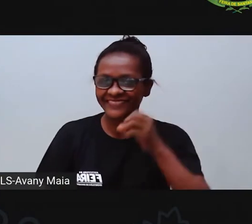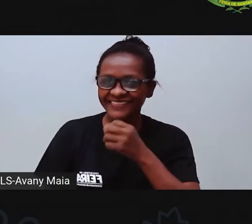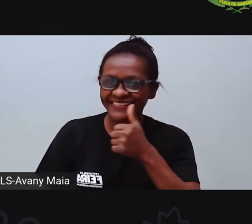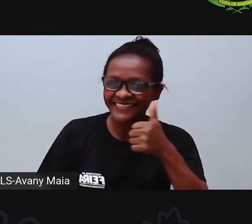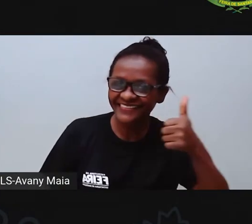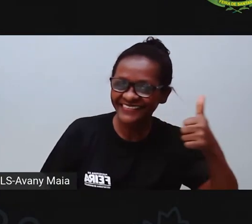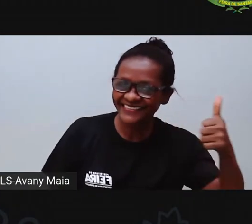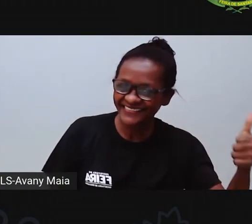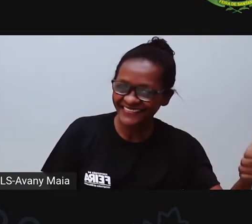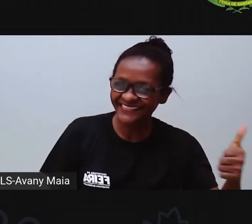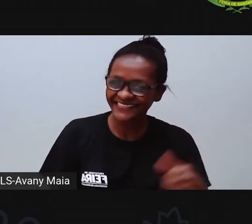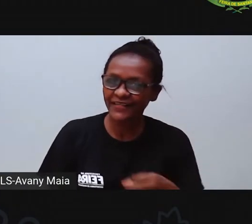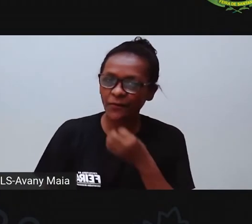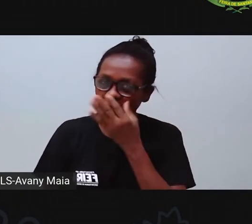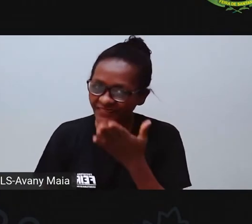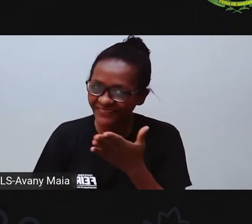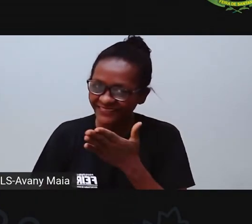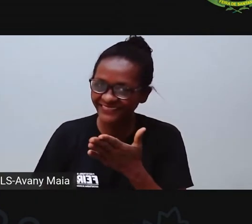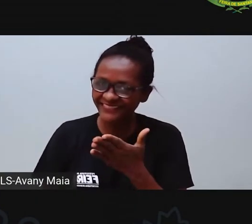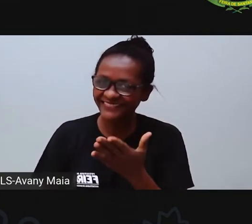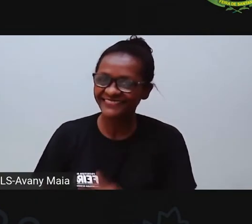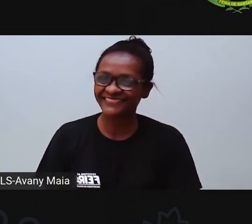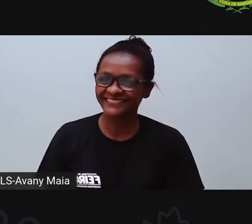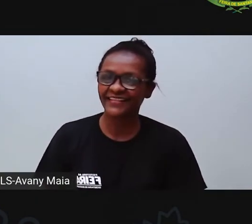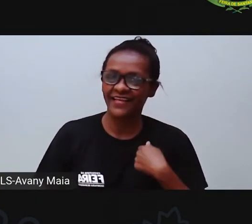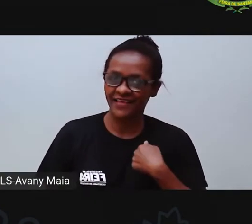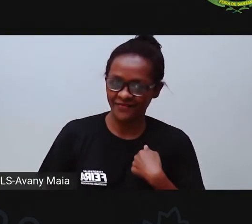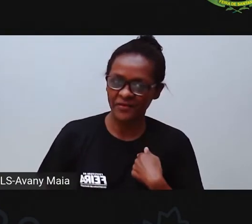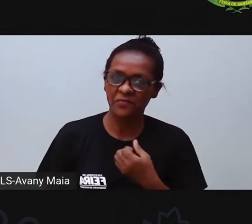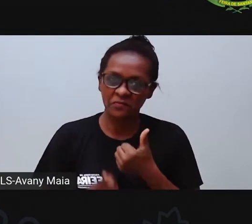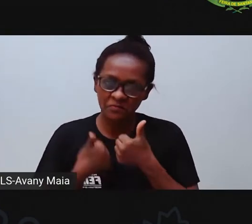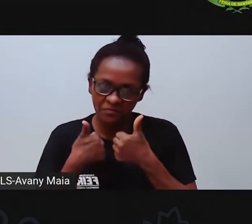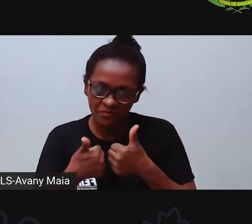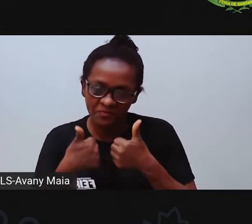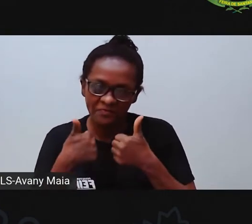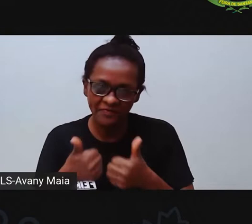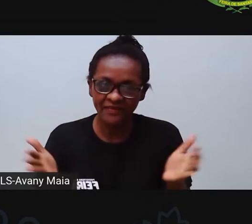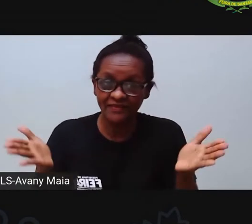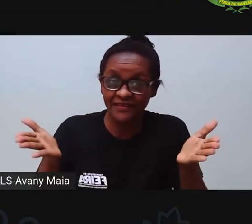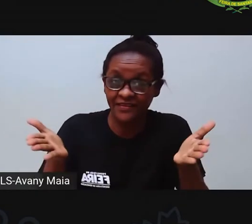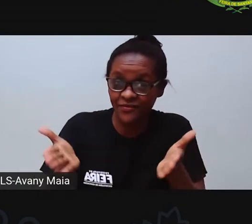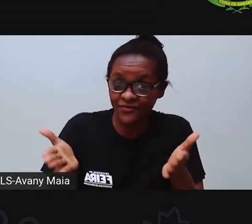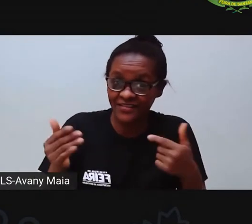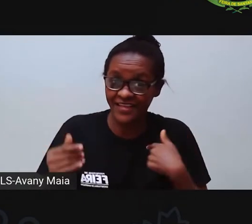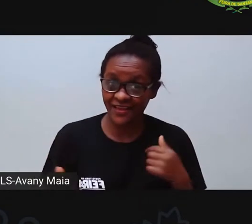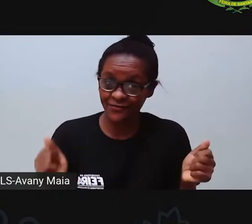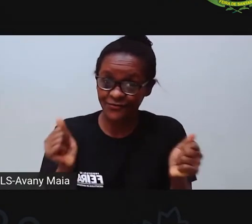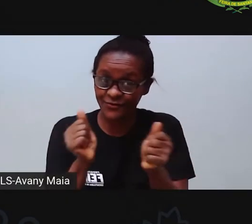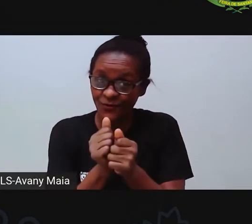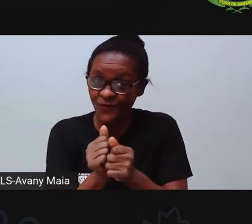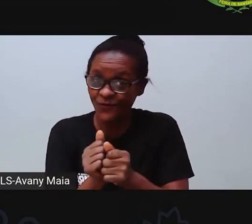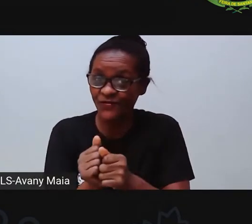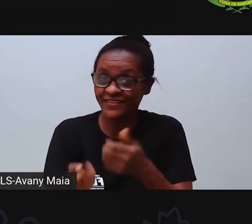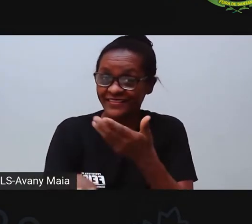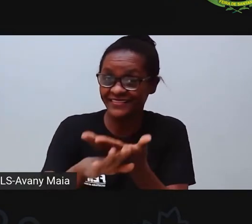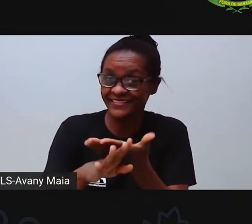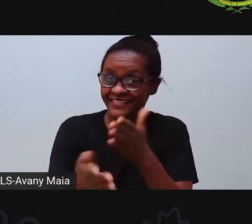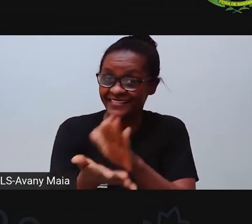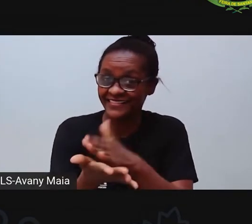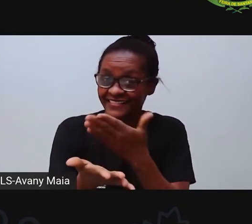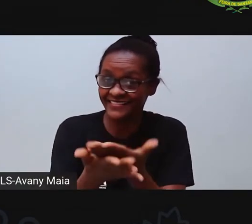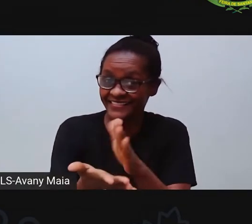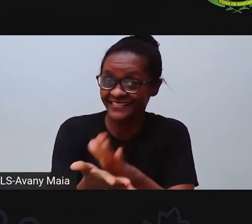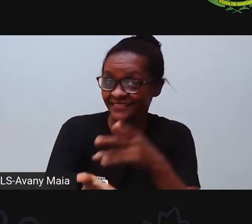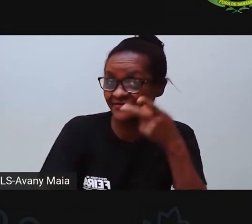Olá, crianças, tudo bem com vocês? Comigo tá tudo bem, e hoje eu tô na companhia de Avani, a nossa intérprete